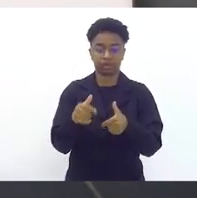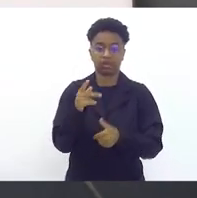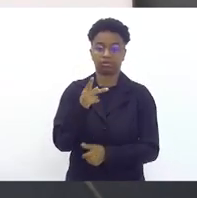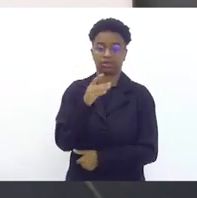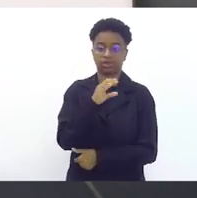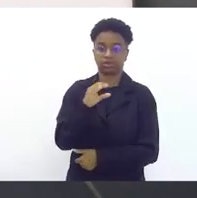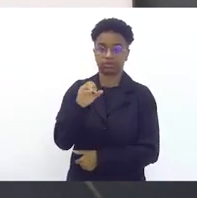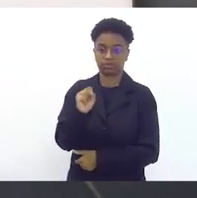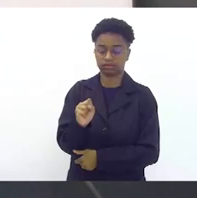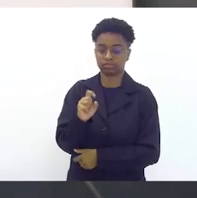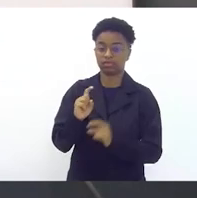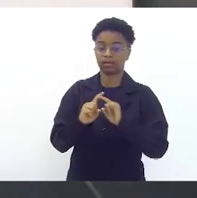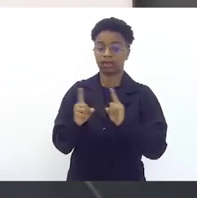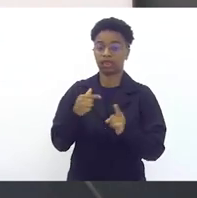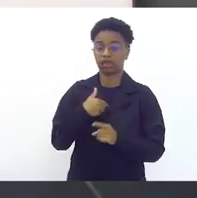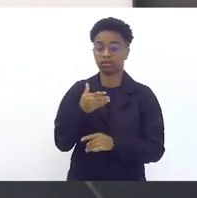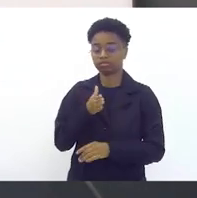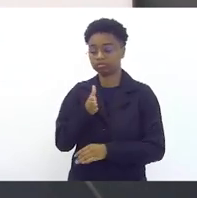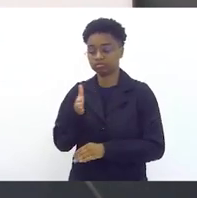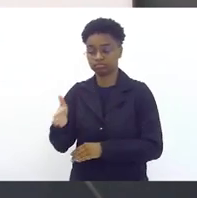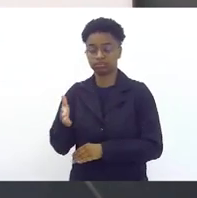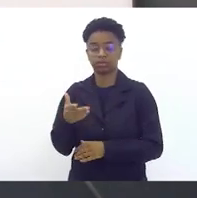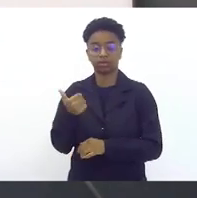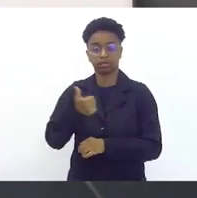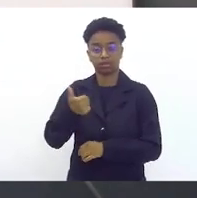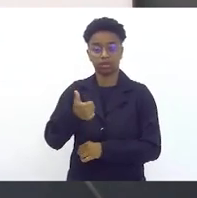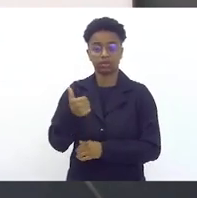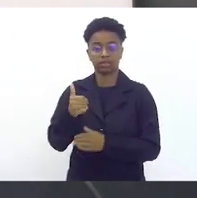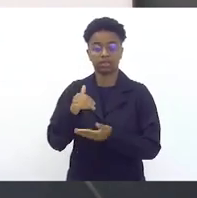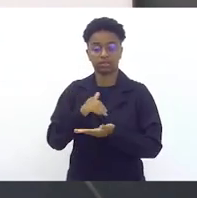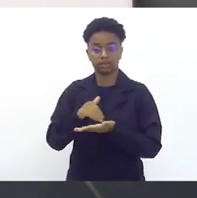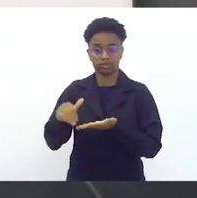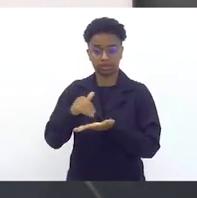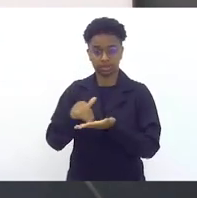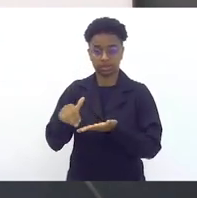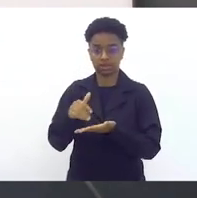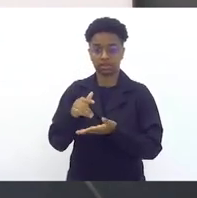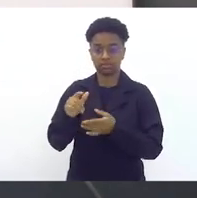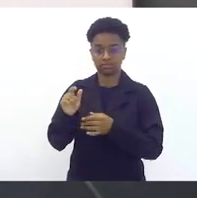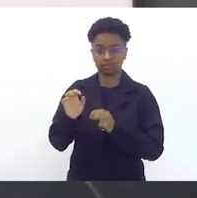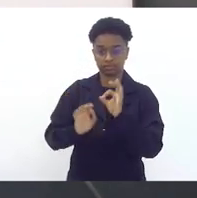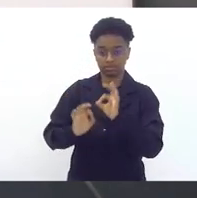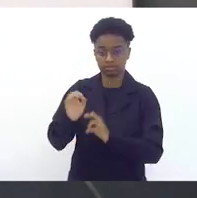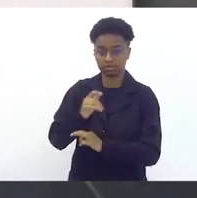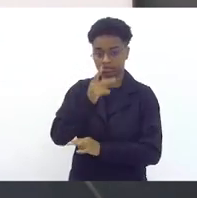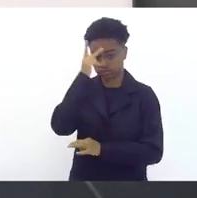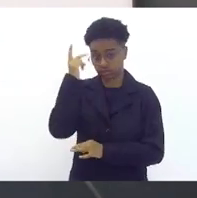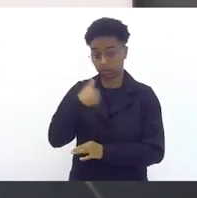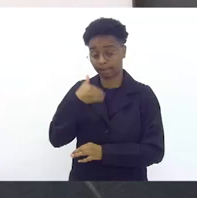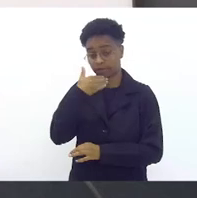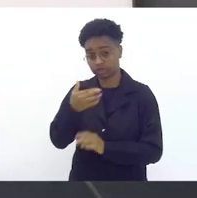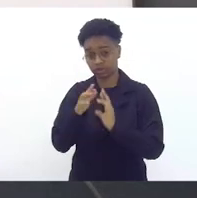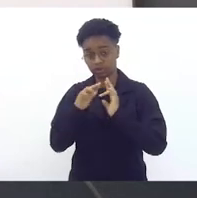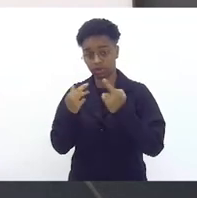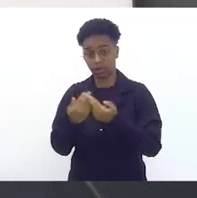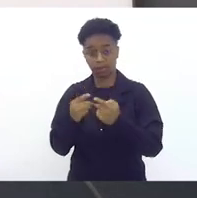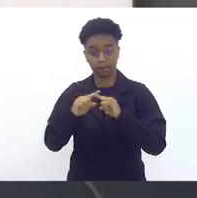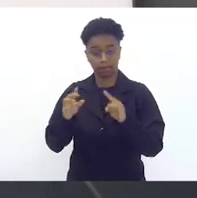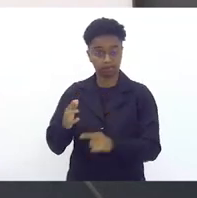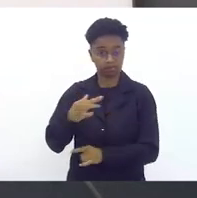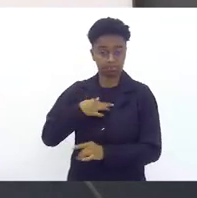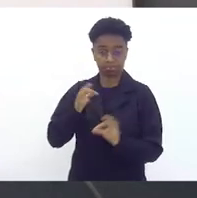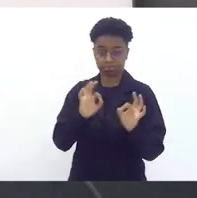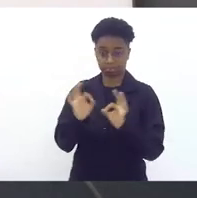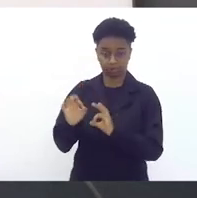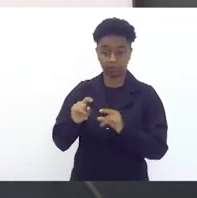PCSS, eu me dirigi primeiro à Subsecretaria de Gestão de Pessoas pedindo uma reunião. Não fui atendido. Depois,